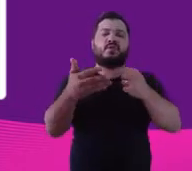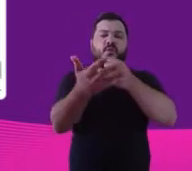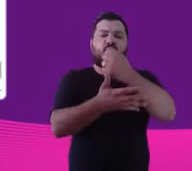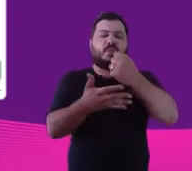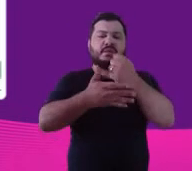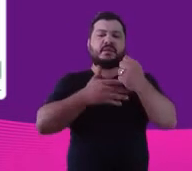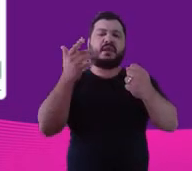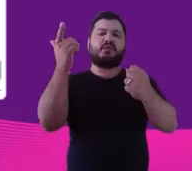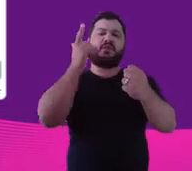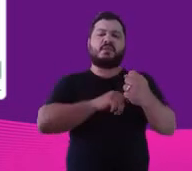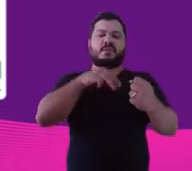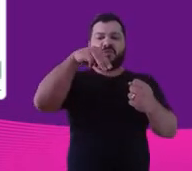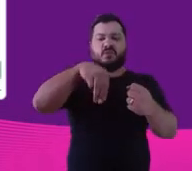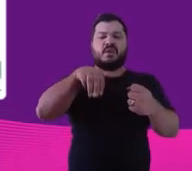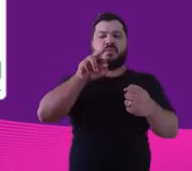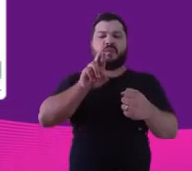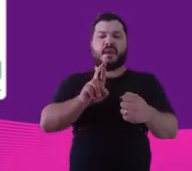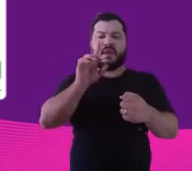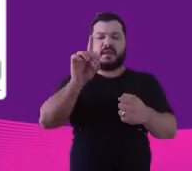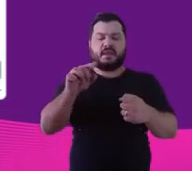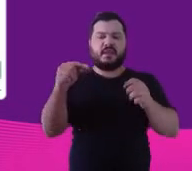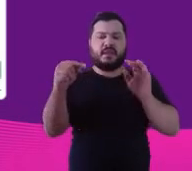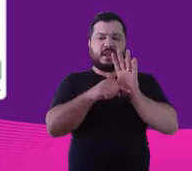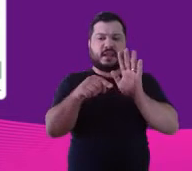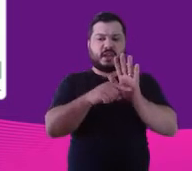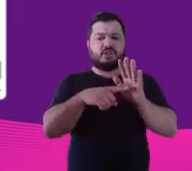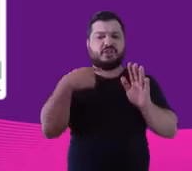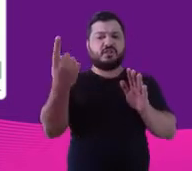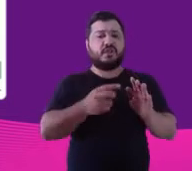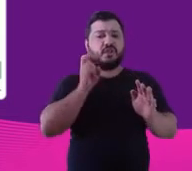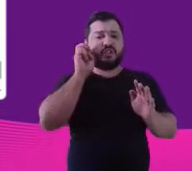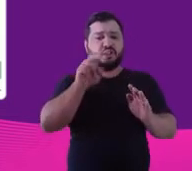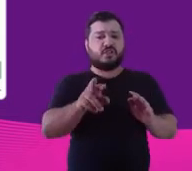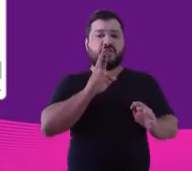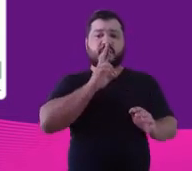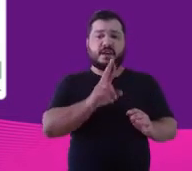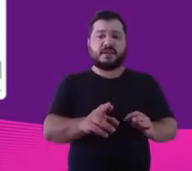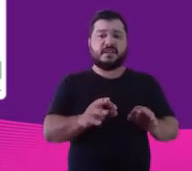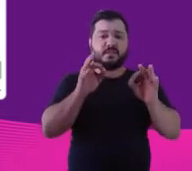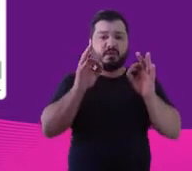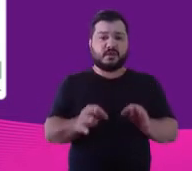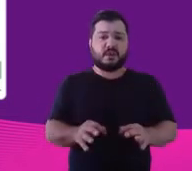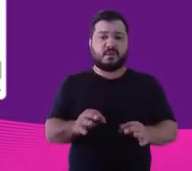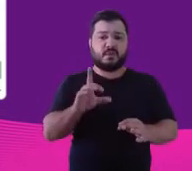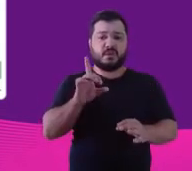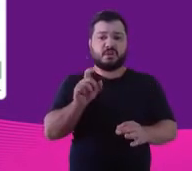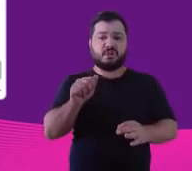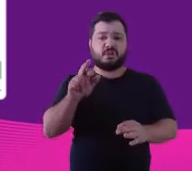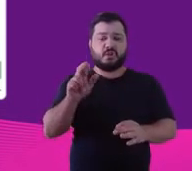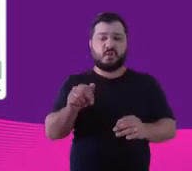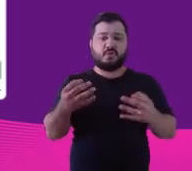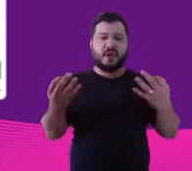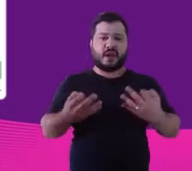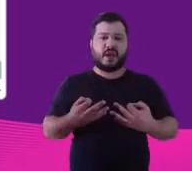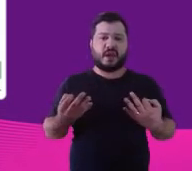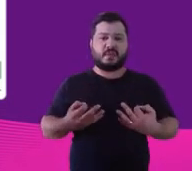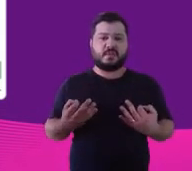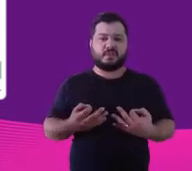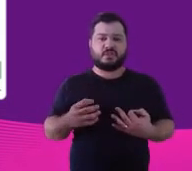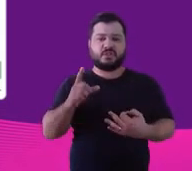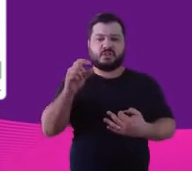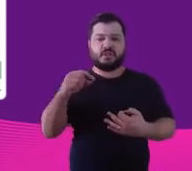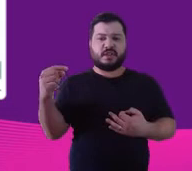na obtenção de uma RBR ativo e o que a gente vê respostas realmente mudar a carreira bem impressionante né o